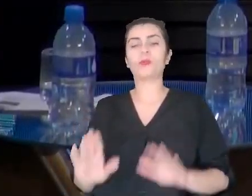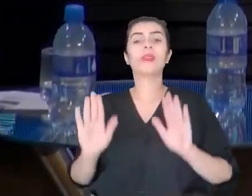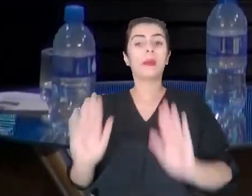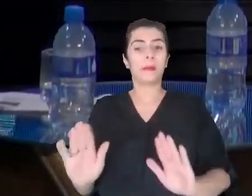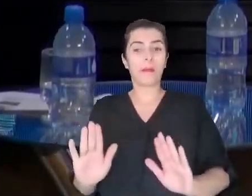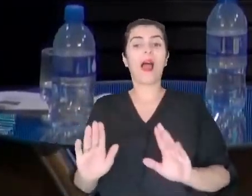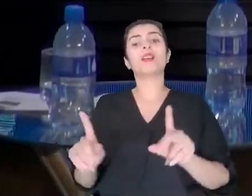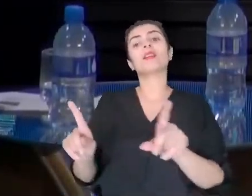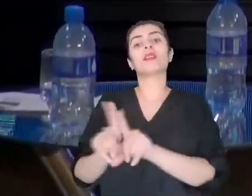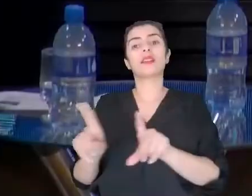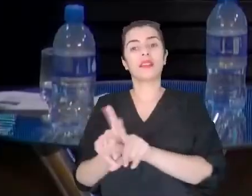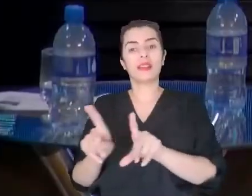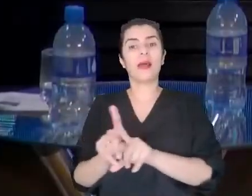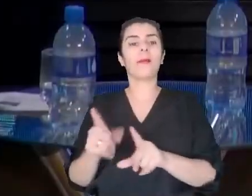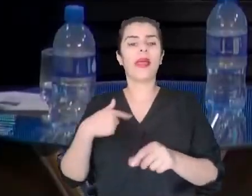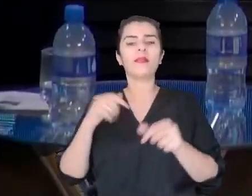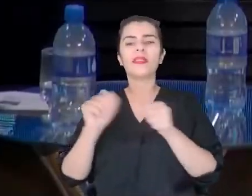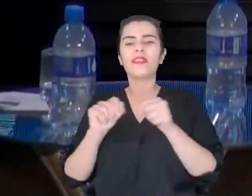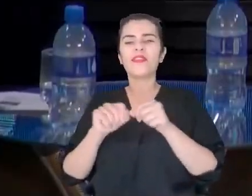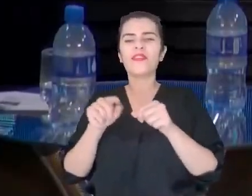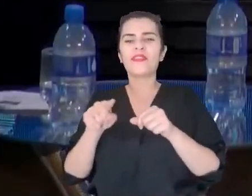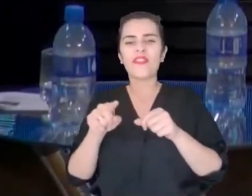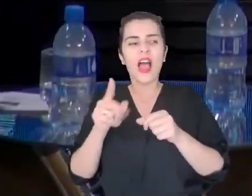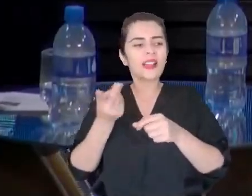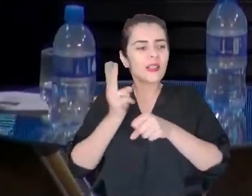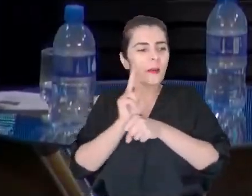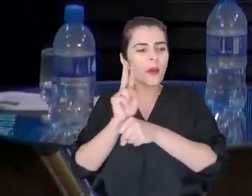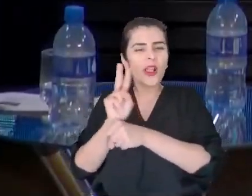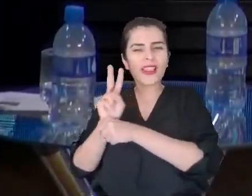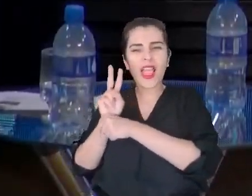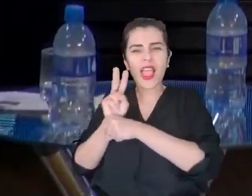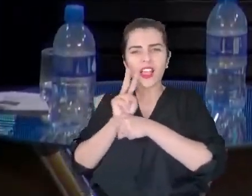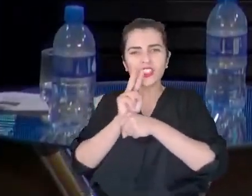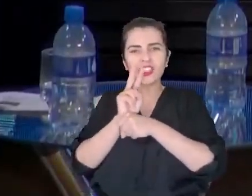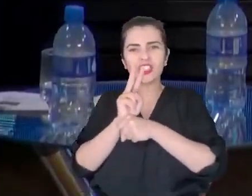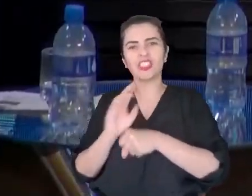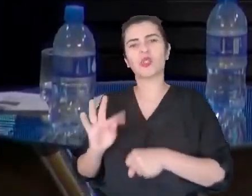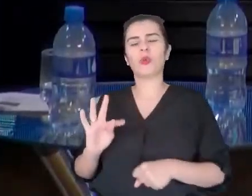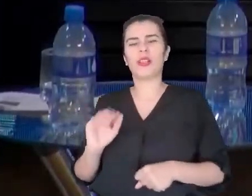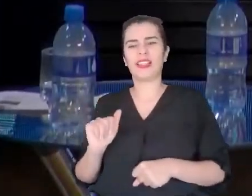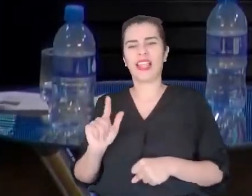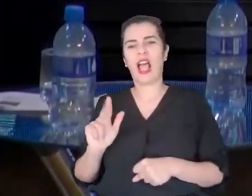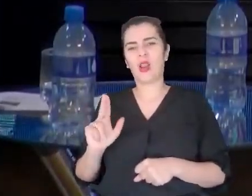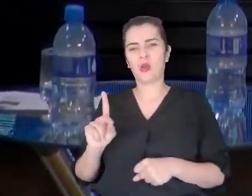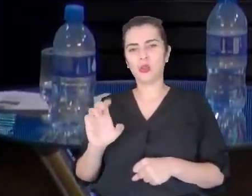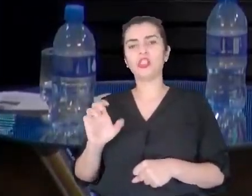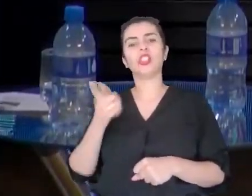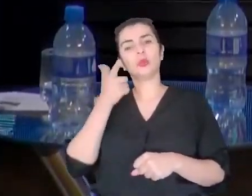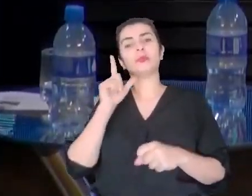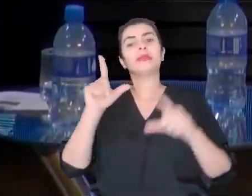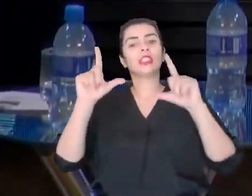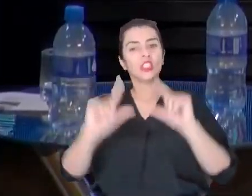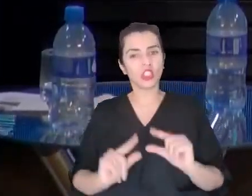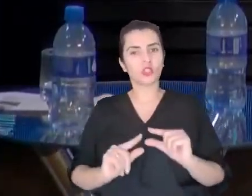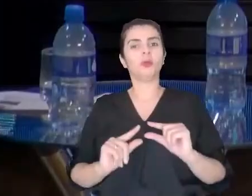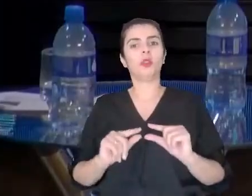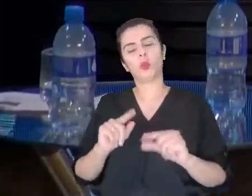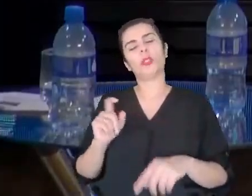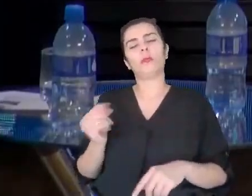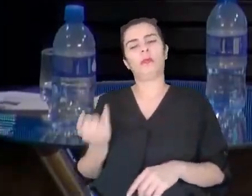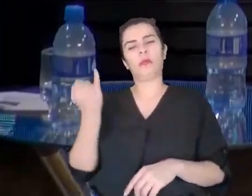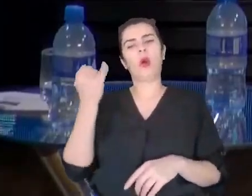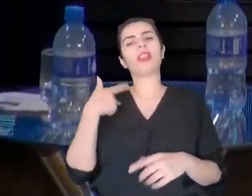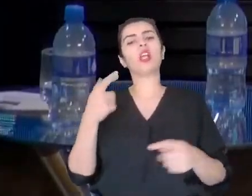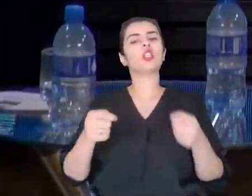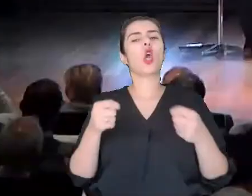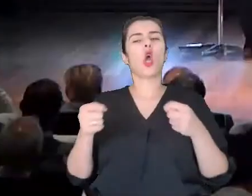gente, fazendo a proteção desses taludes, a gente tem uma redução muito, muito importante para os controles